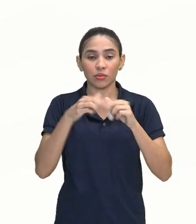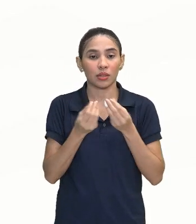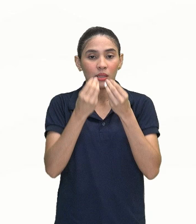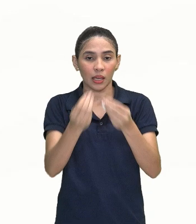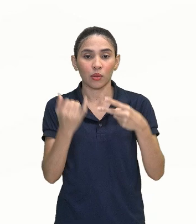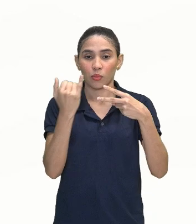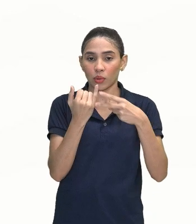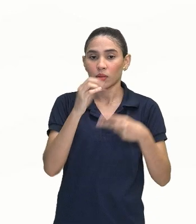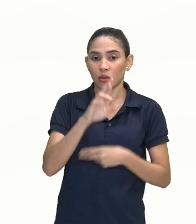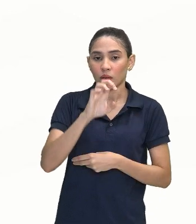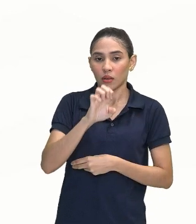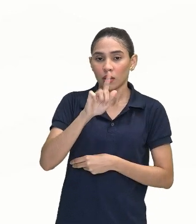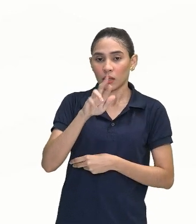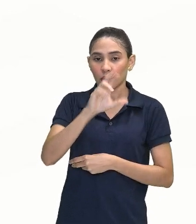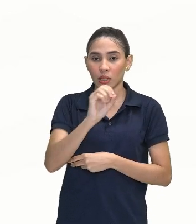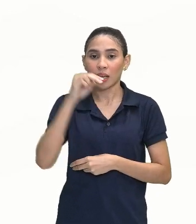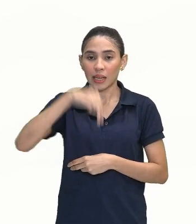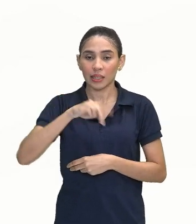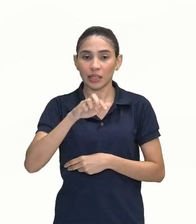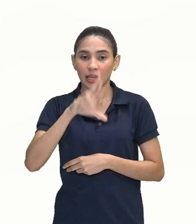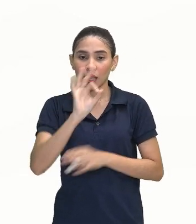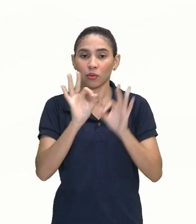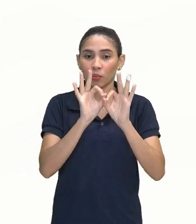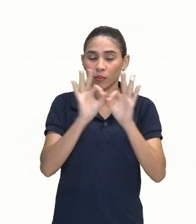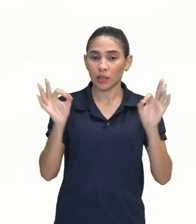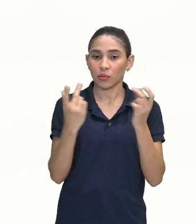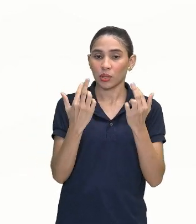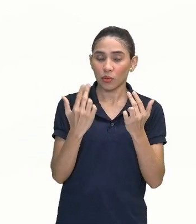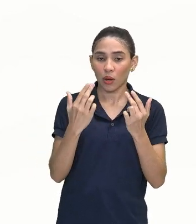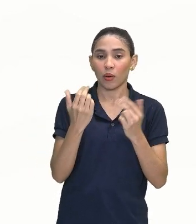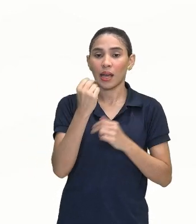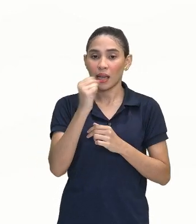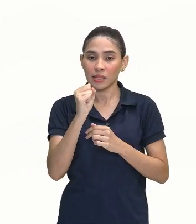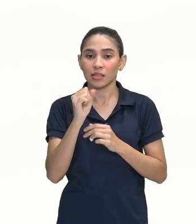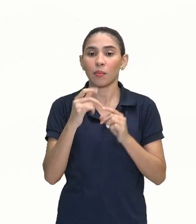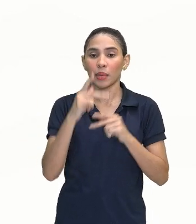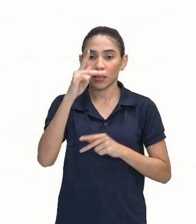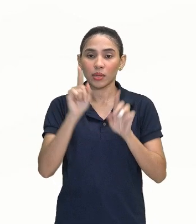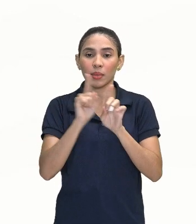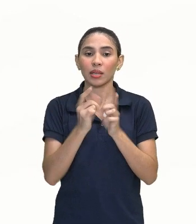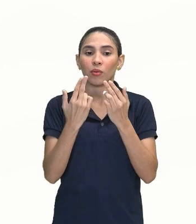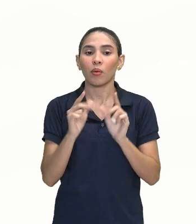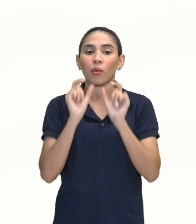dado um polígono regular de n lados, com o comprimento de cada lado igual a S, seu perímetro será igual a quem? Olha só,